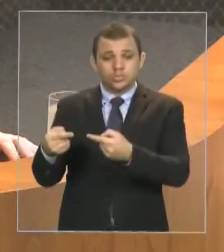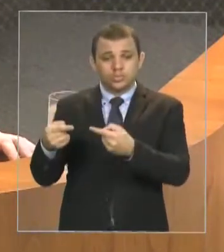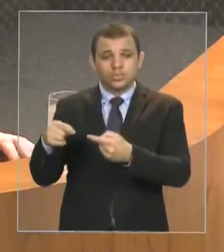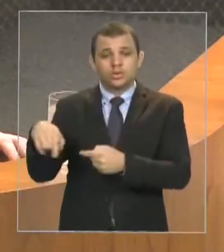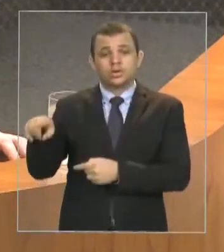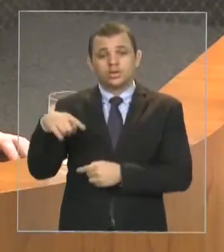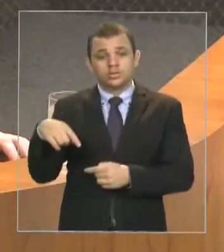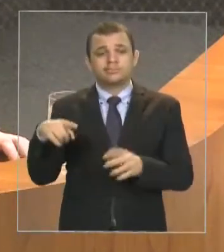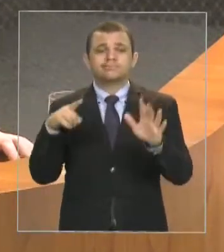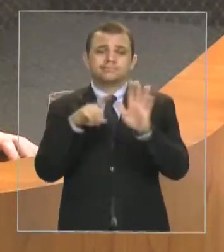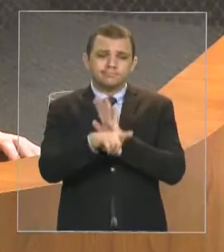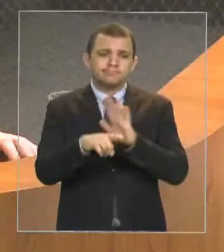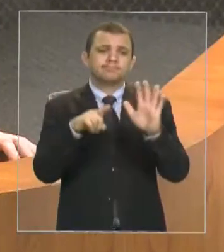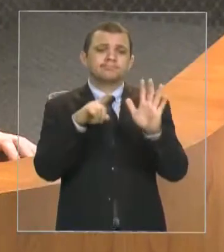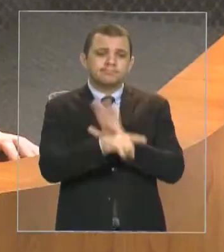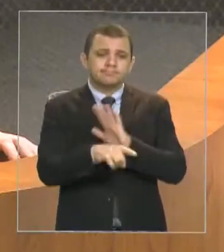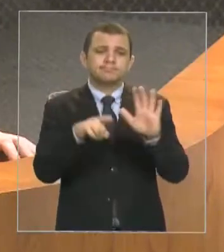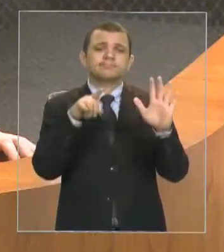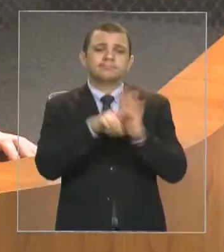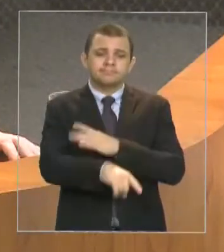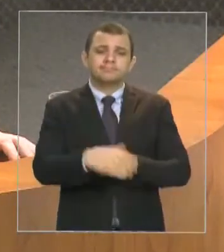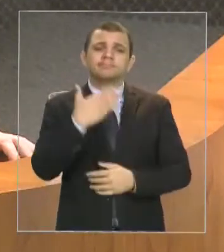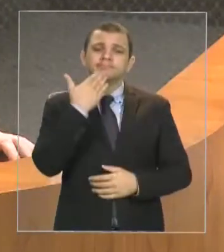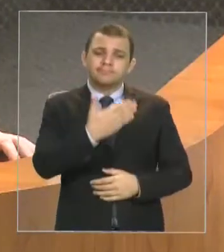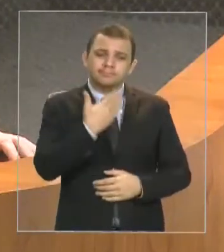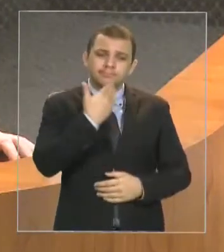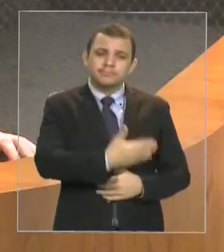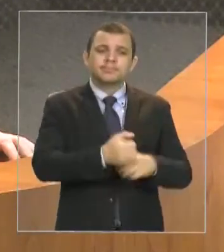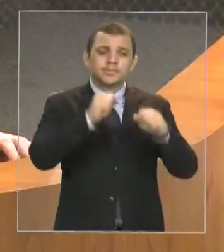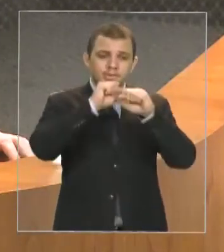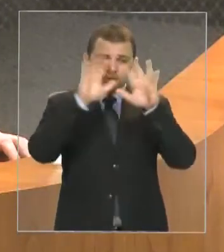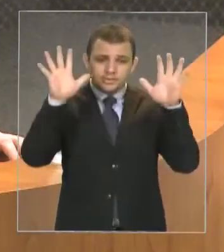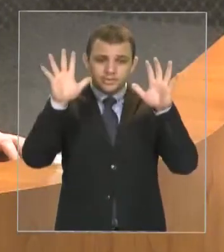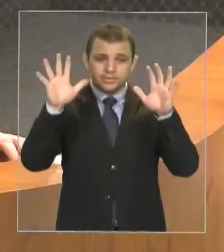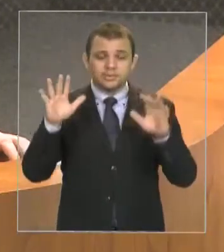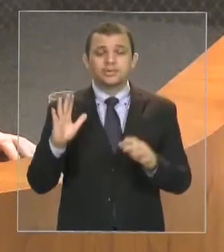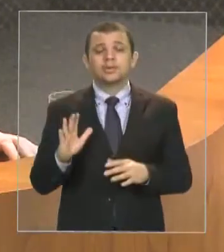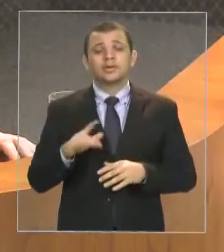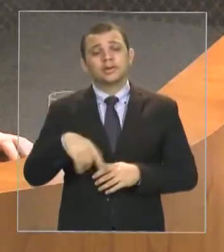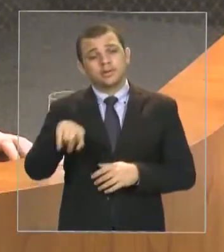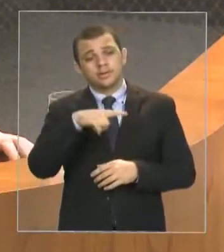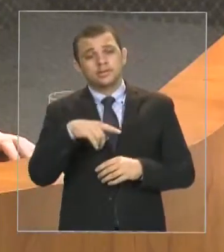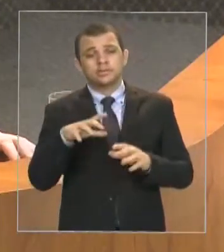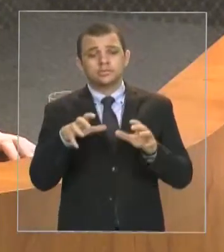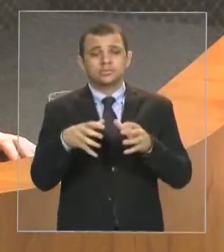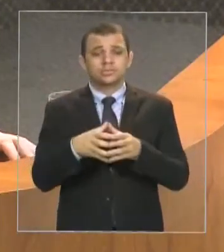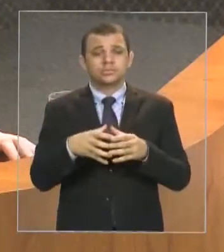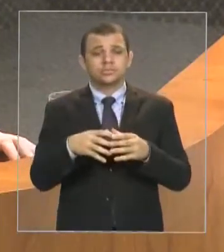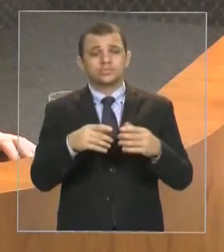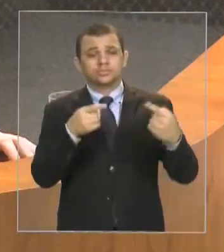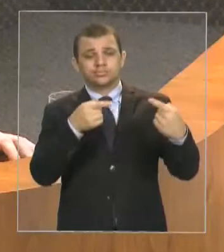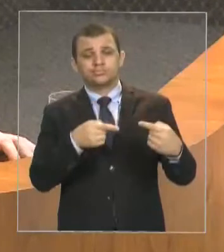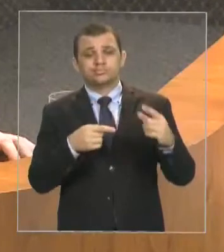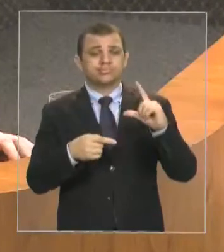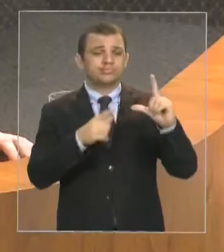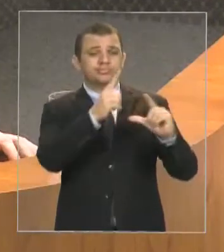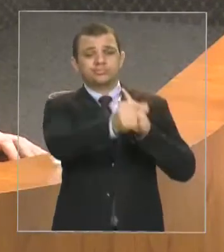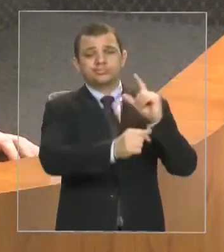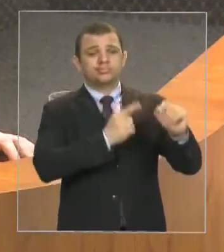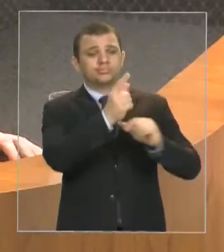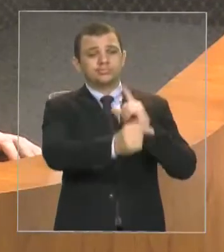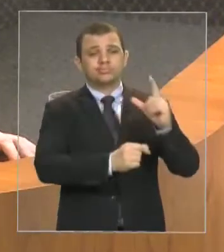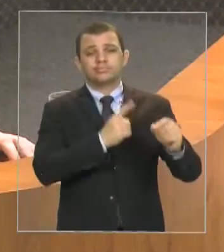tanto questiona, tanto pede esclarecimentos, saiu. Ela poderia ter a oportunidade aqui